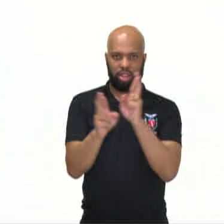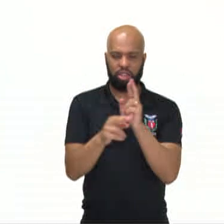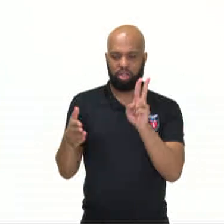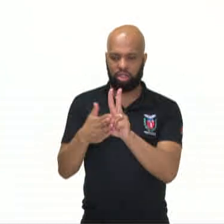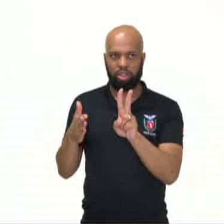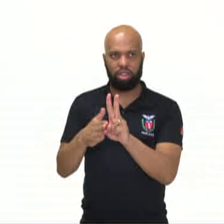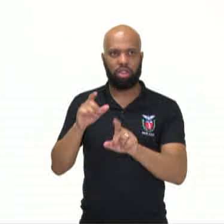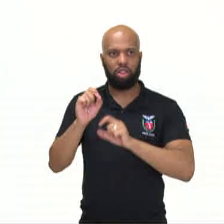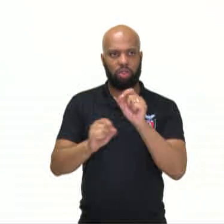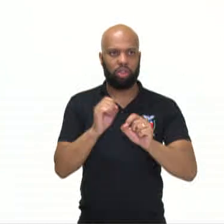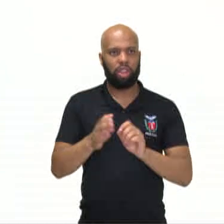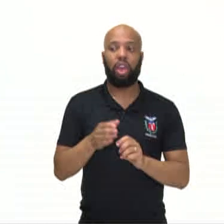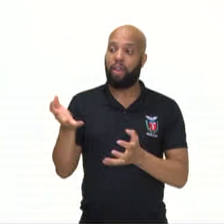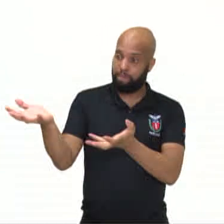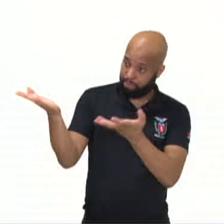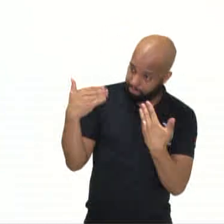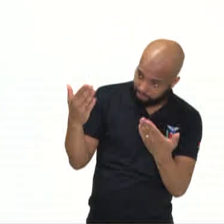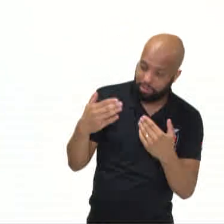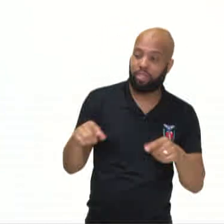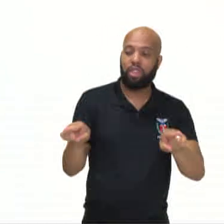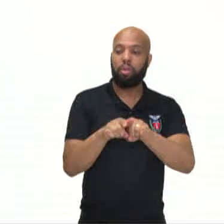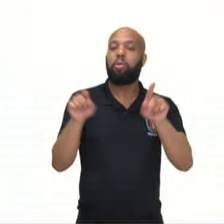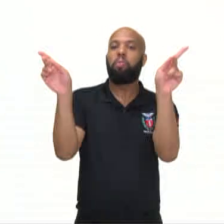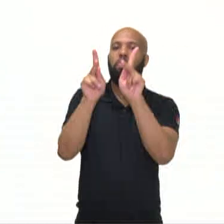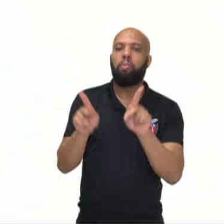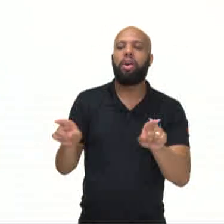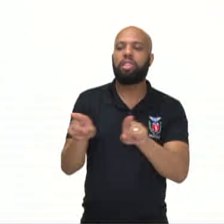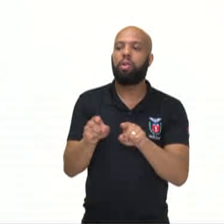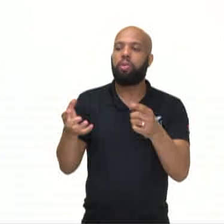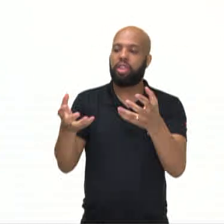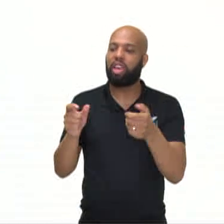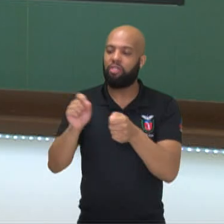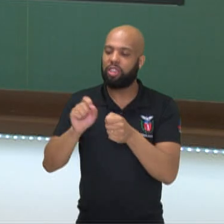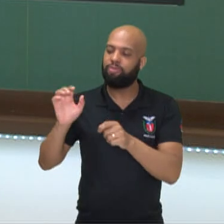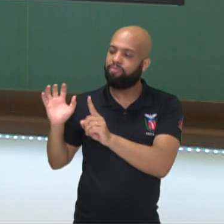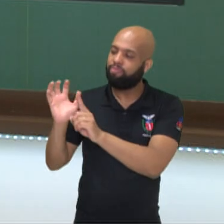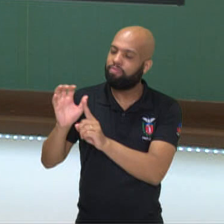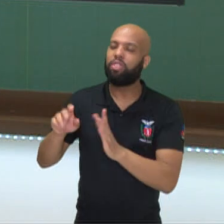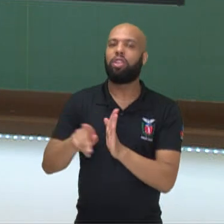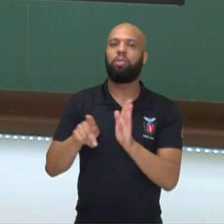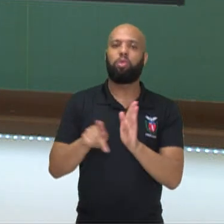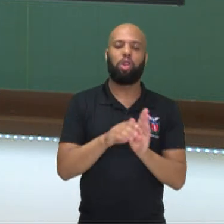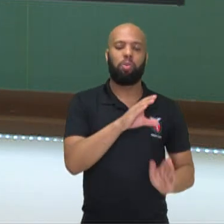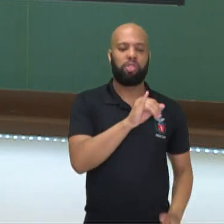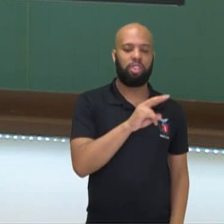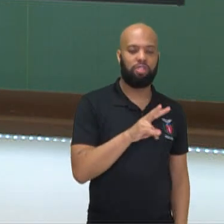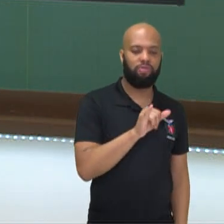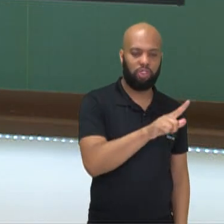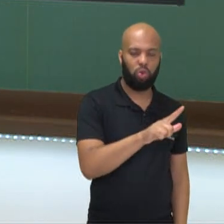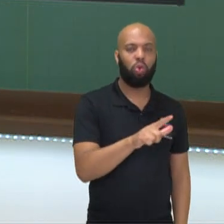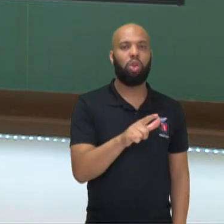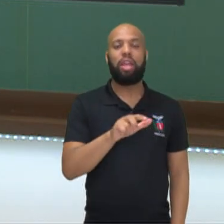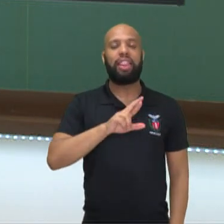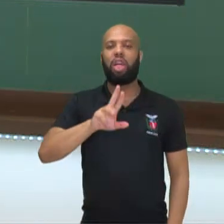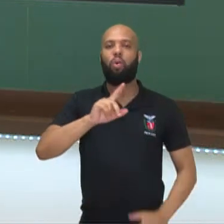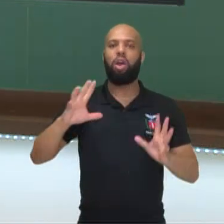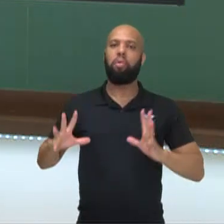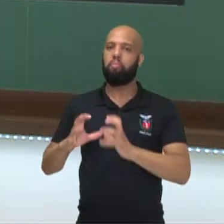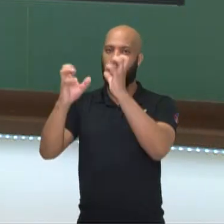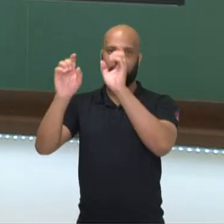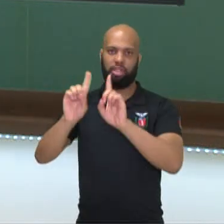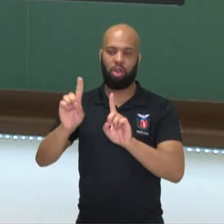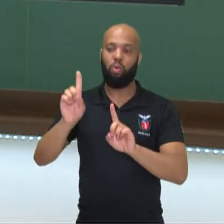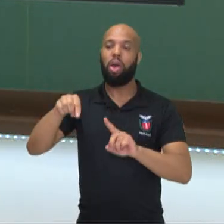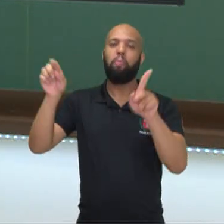atração, pacificação, civilização. Repara que não tem ideia do confronto. Não. Um